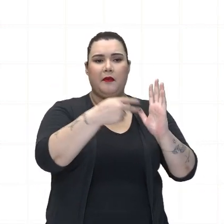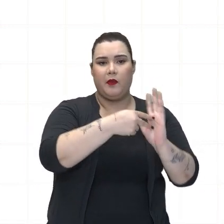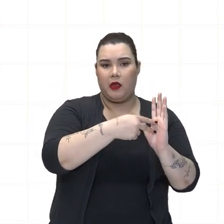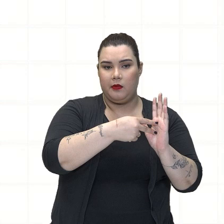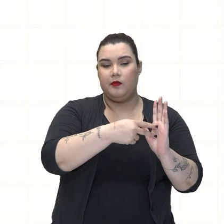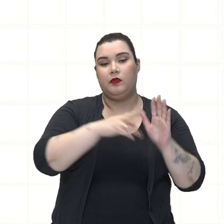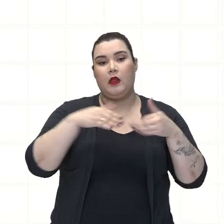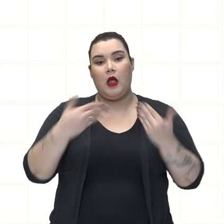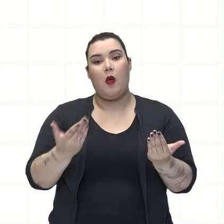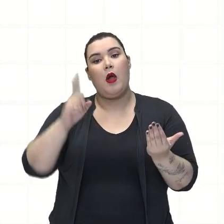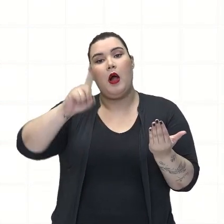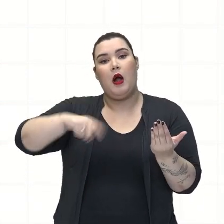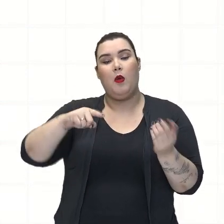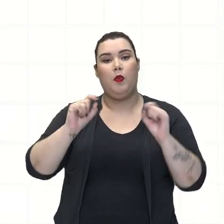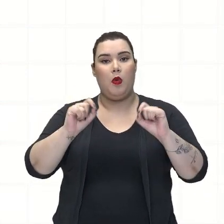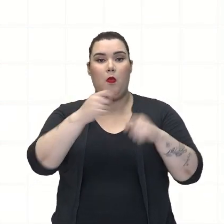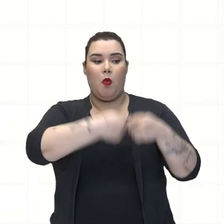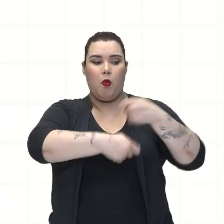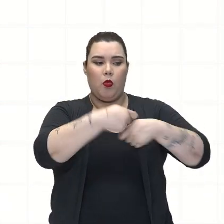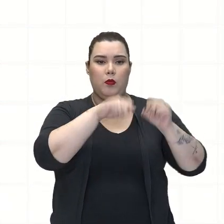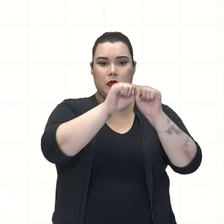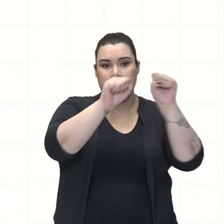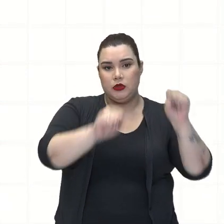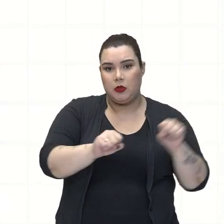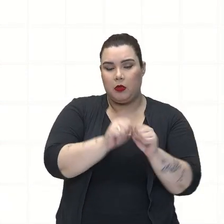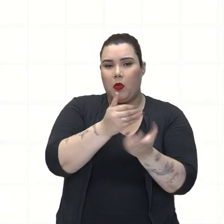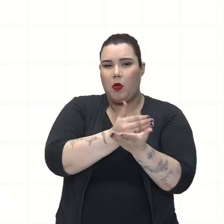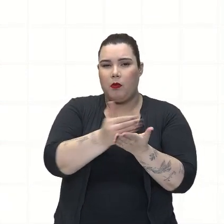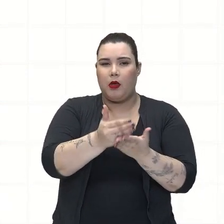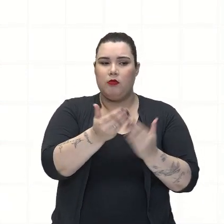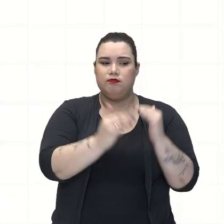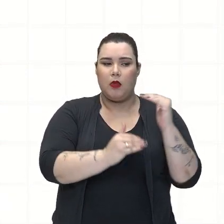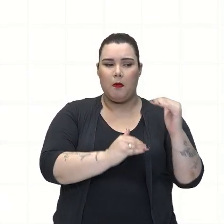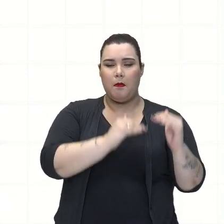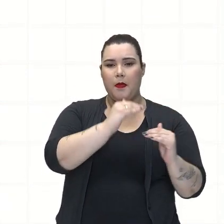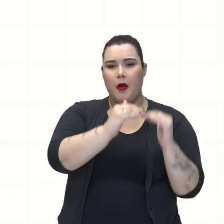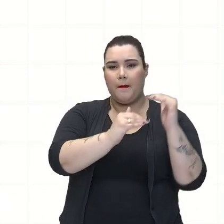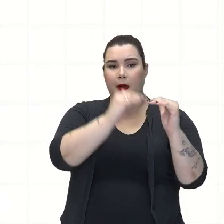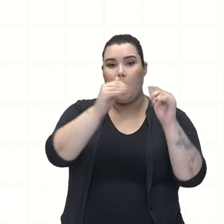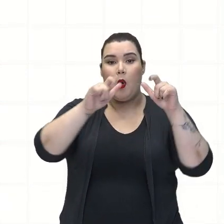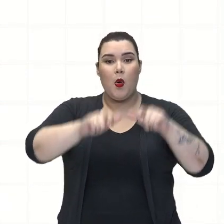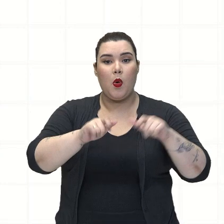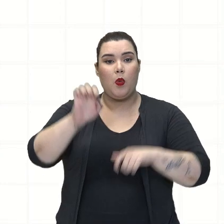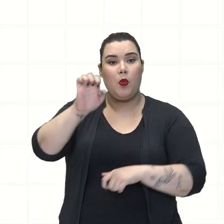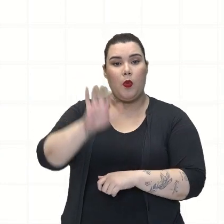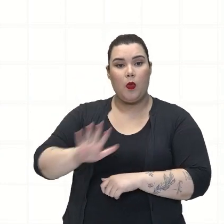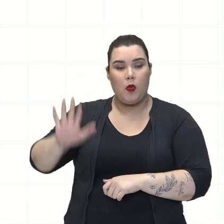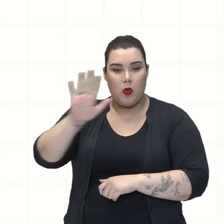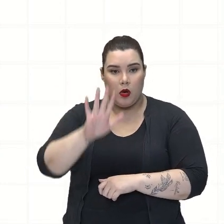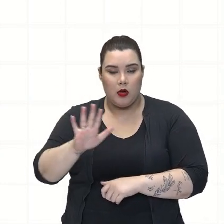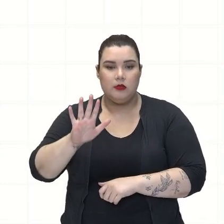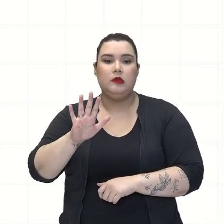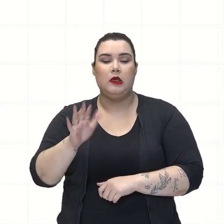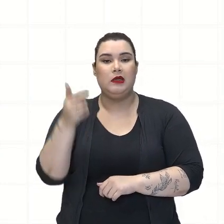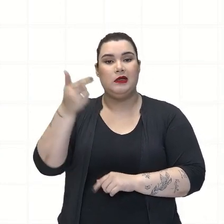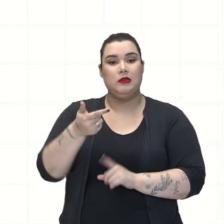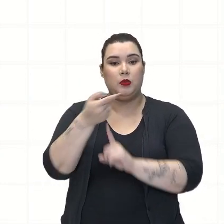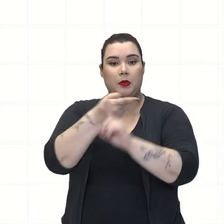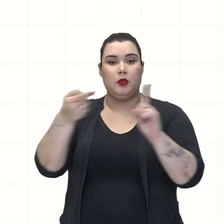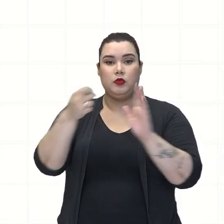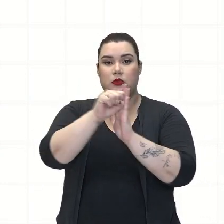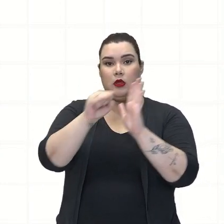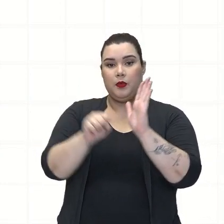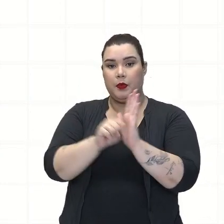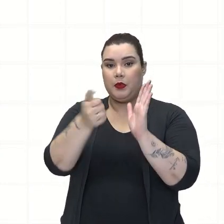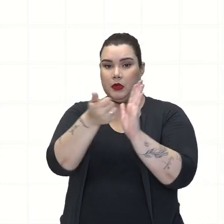sistema econômico que começou a se desenvolver lá pela Europa a partir da segunda metade do